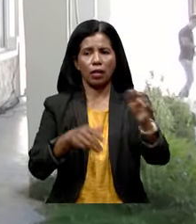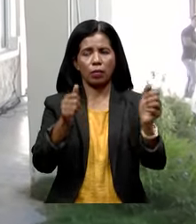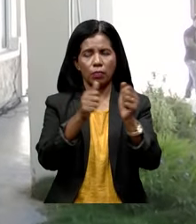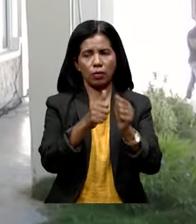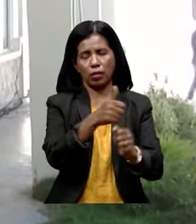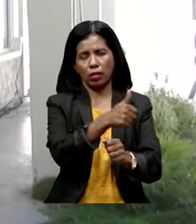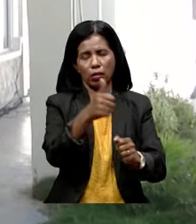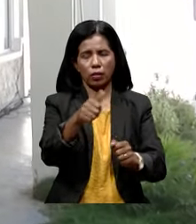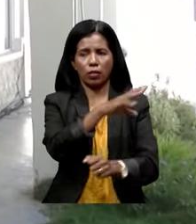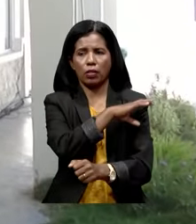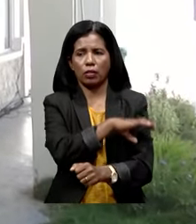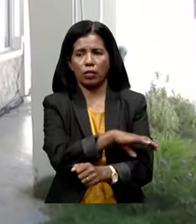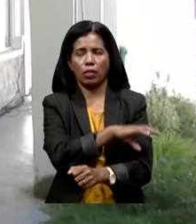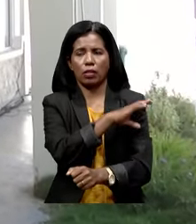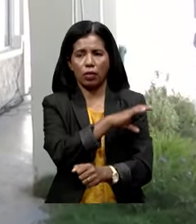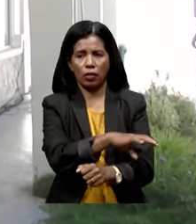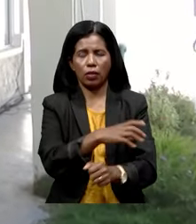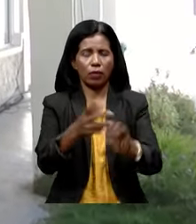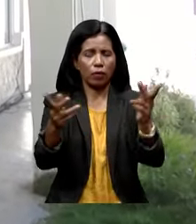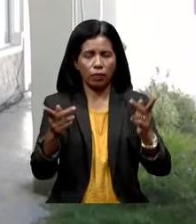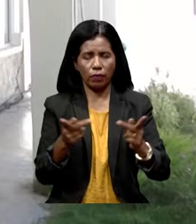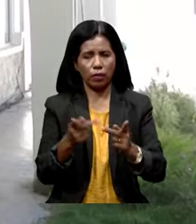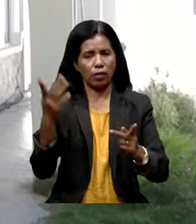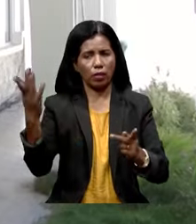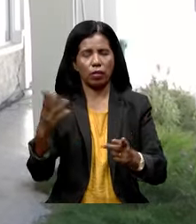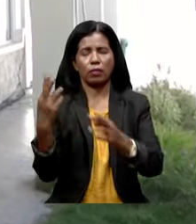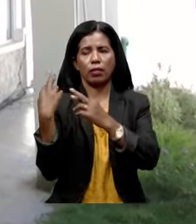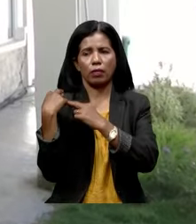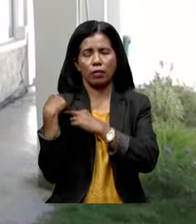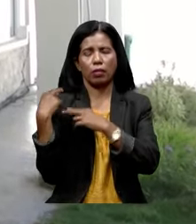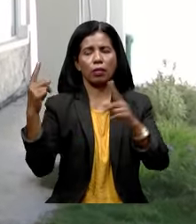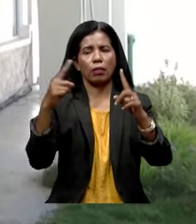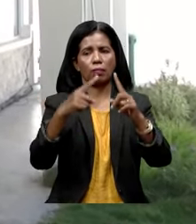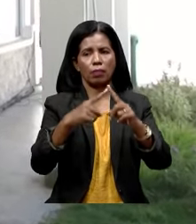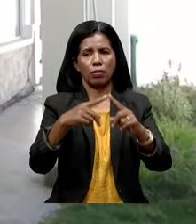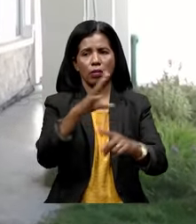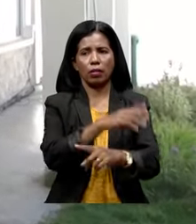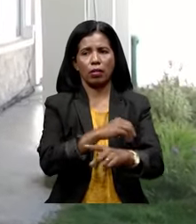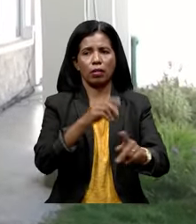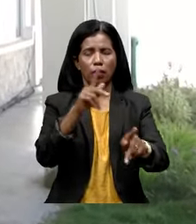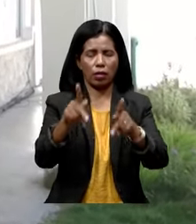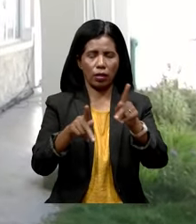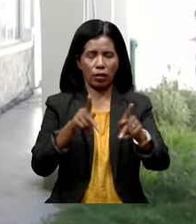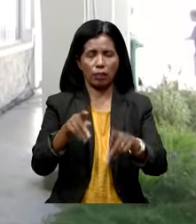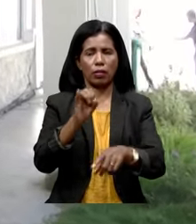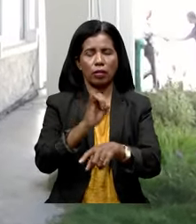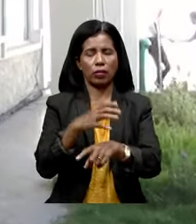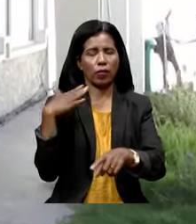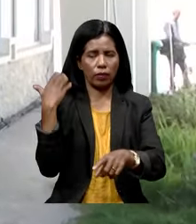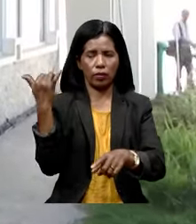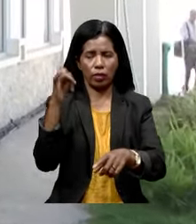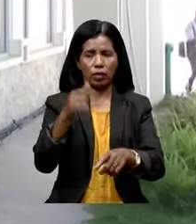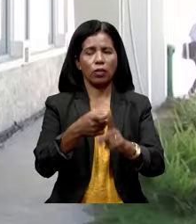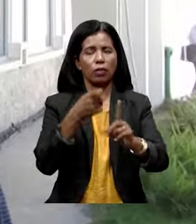que segurança, né, de segurança, ba fati ne ba responsável ba comitiva ne bem maquia, tanto